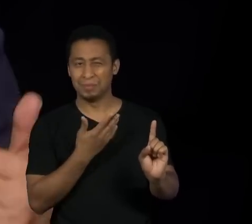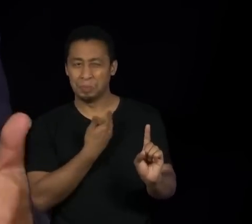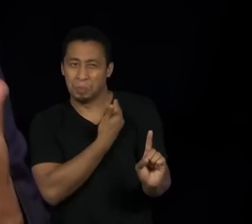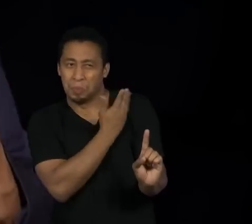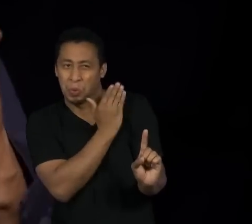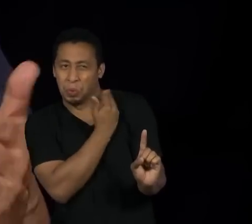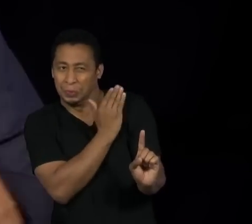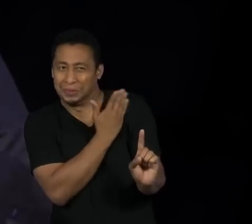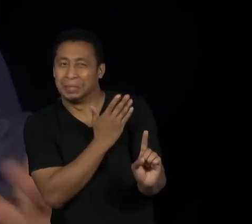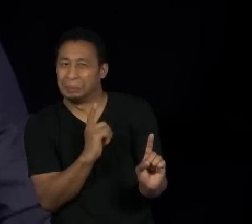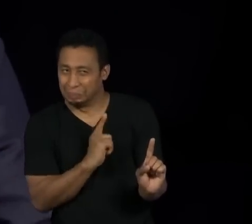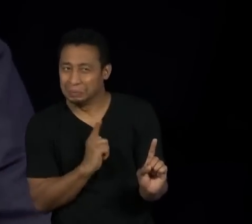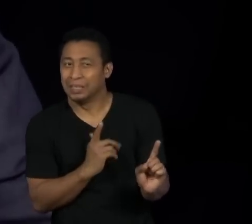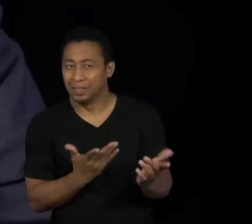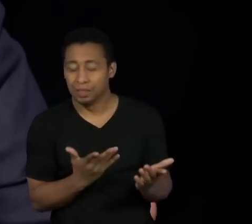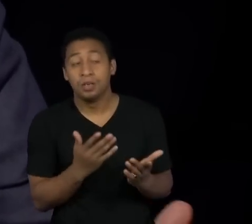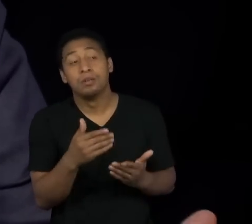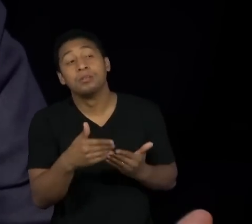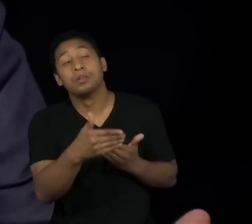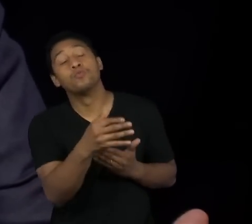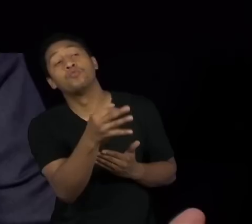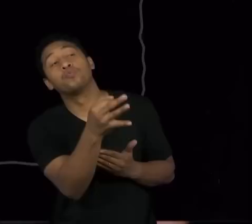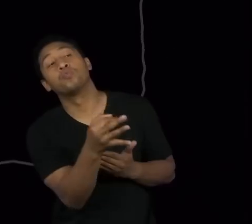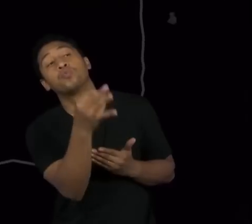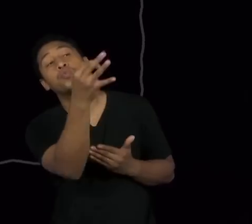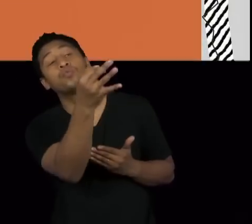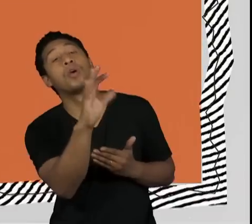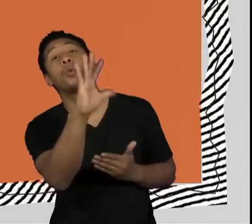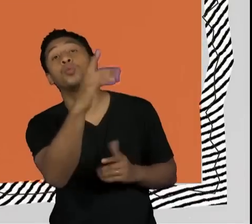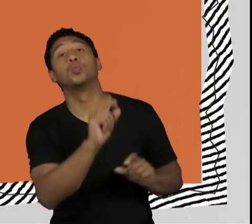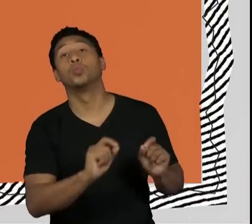preconceituoso, né, do que vai acontecer quando há um encontro.